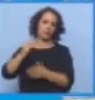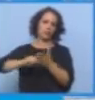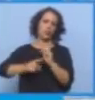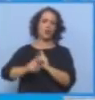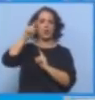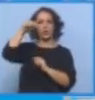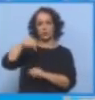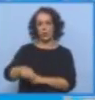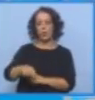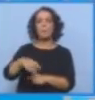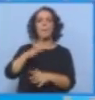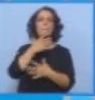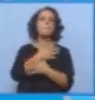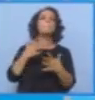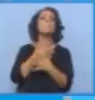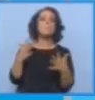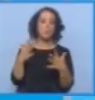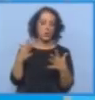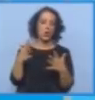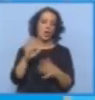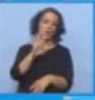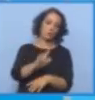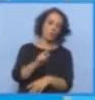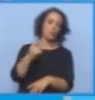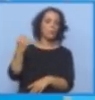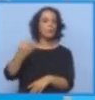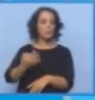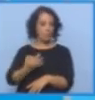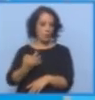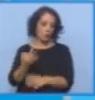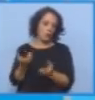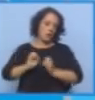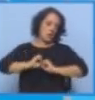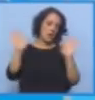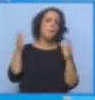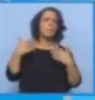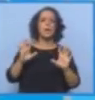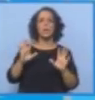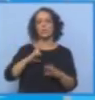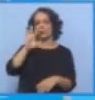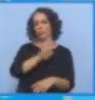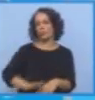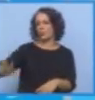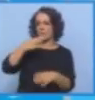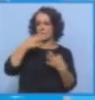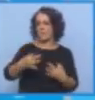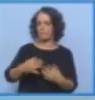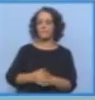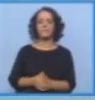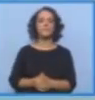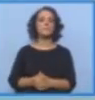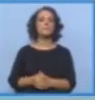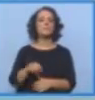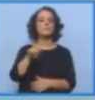a sul, com maior incidência, é claro, em Lisboa e no Porto, mas que abrange a totalidade do país. Um dos muitos projetos